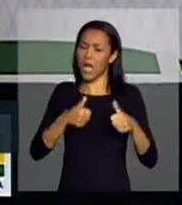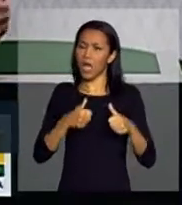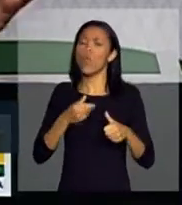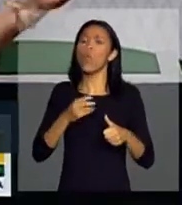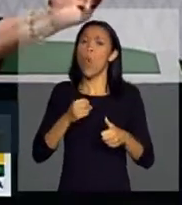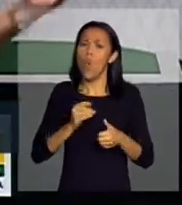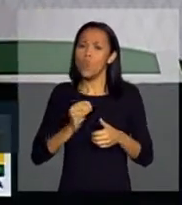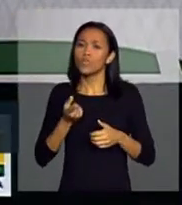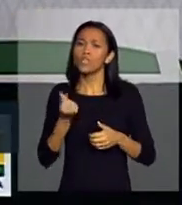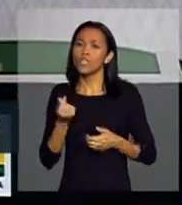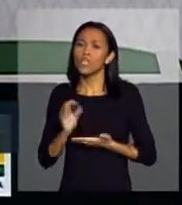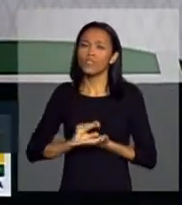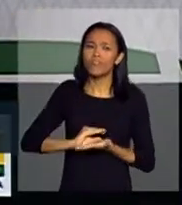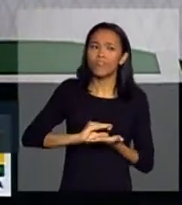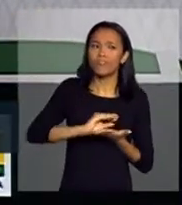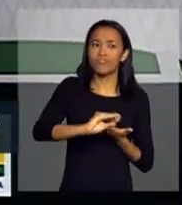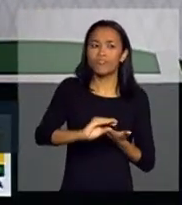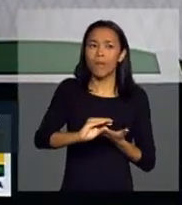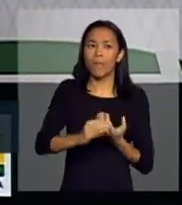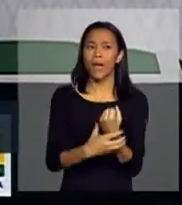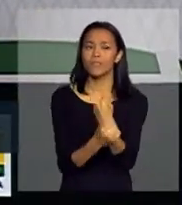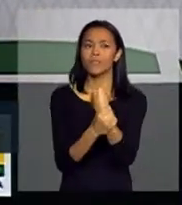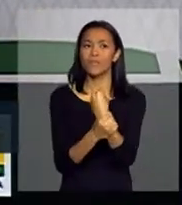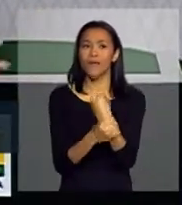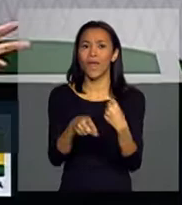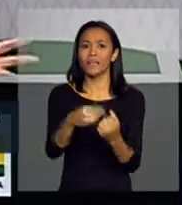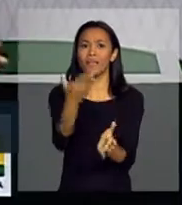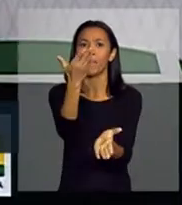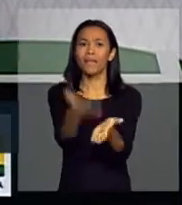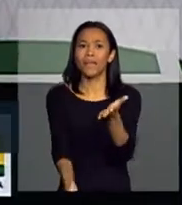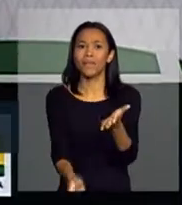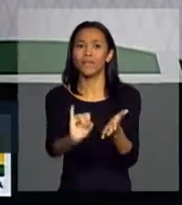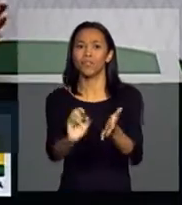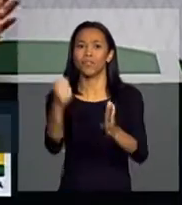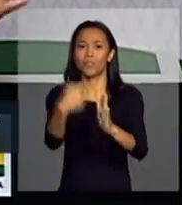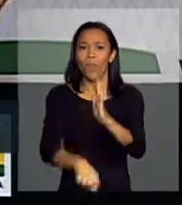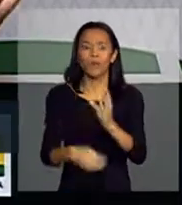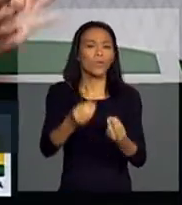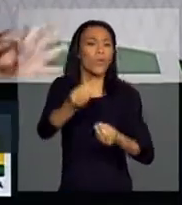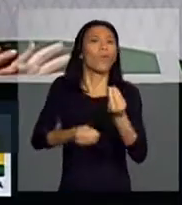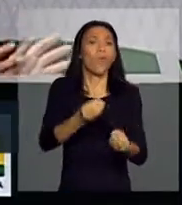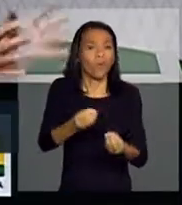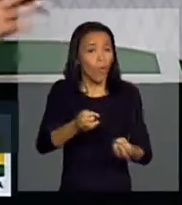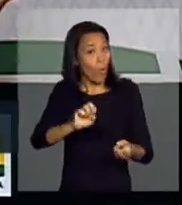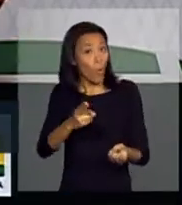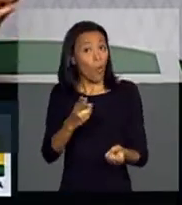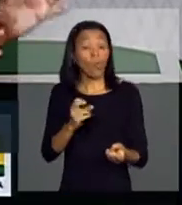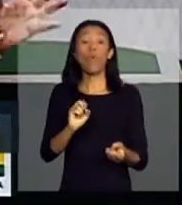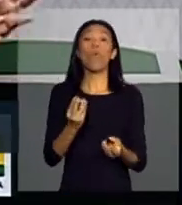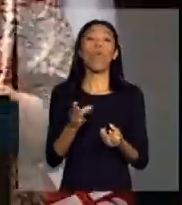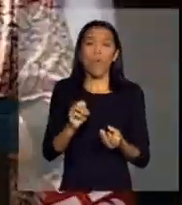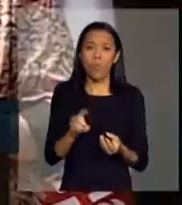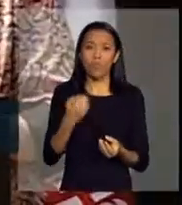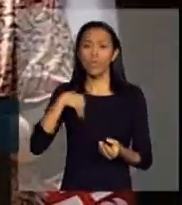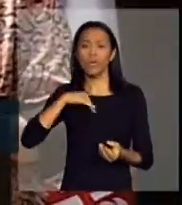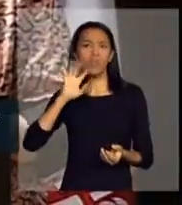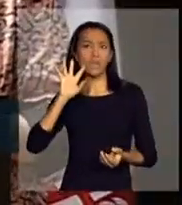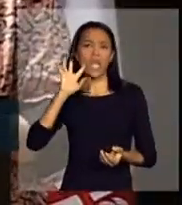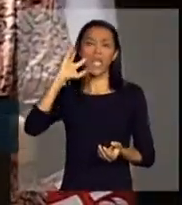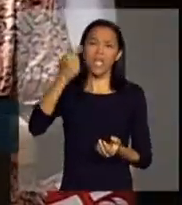garantirá essa perda de arrecadação ou como nós resolveremos a questão